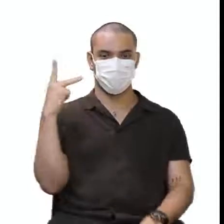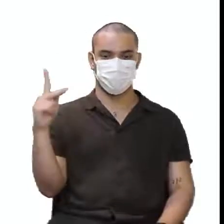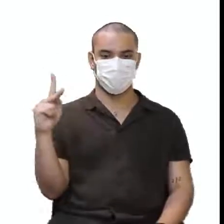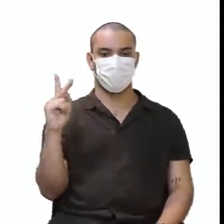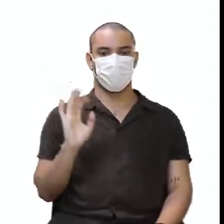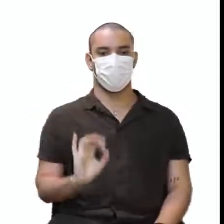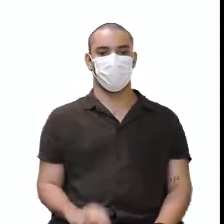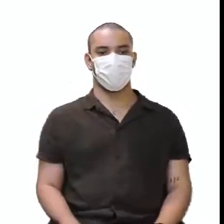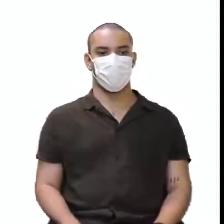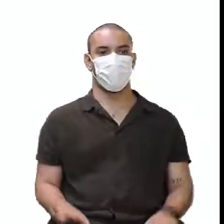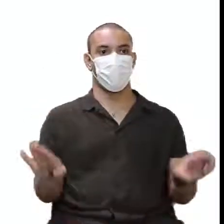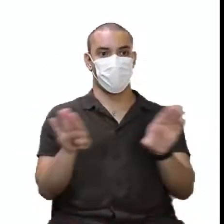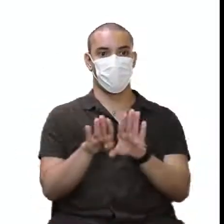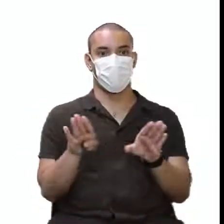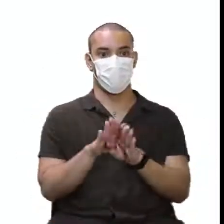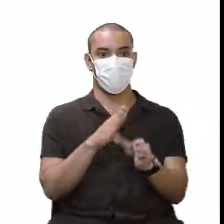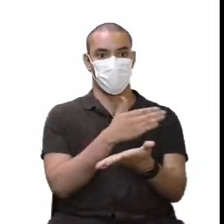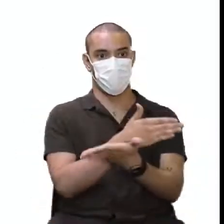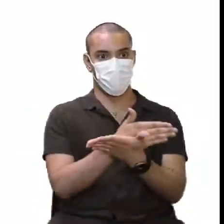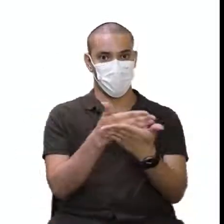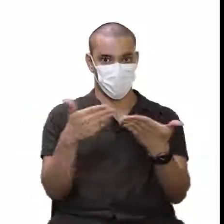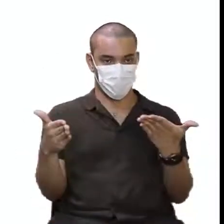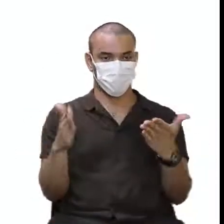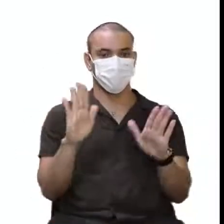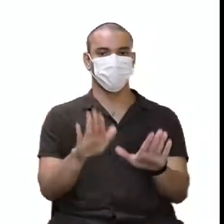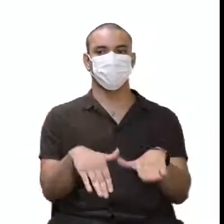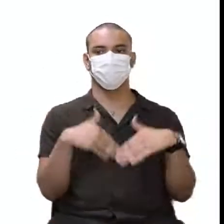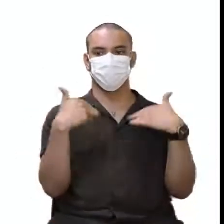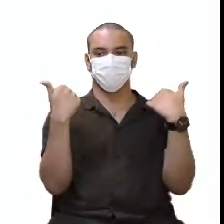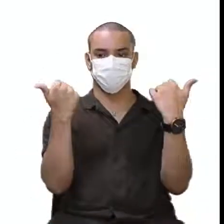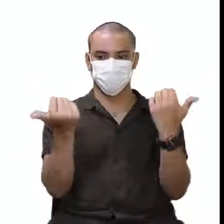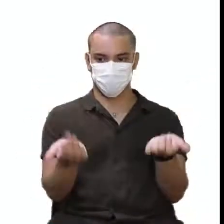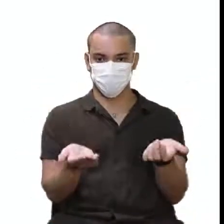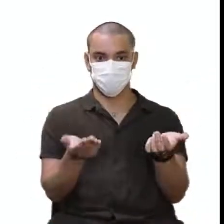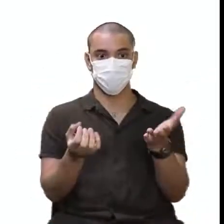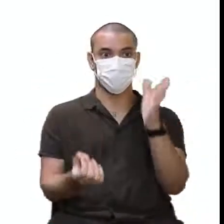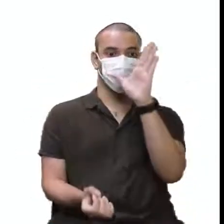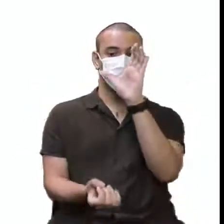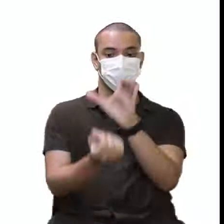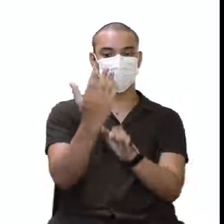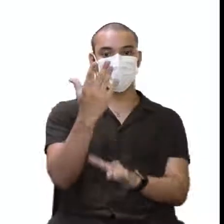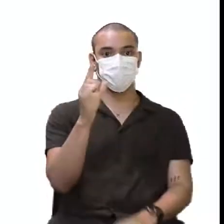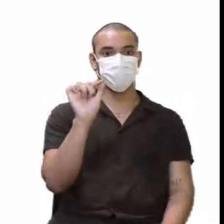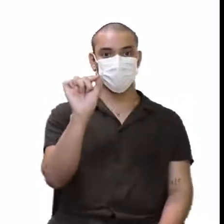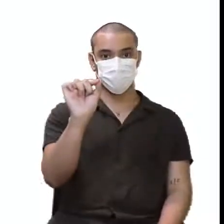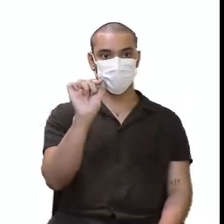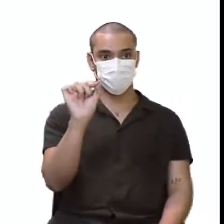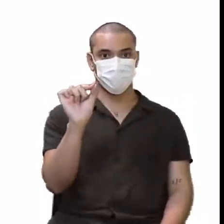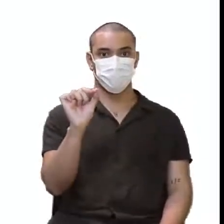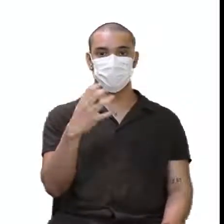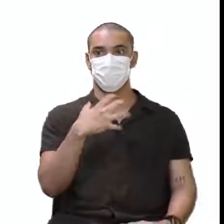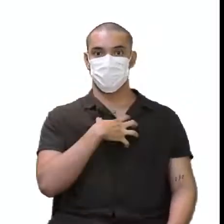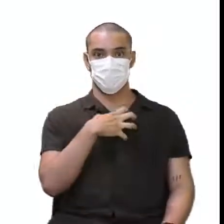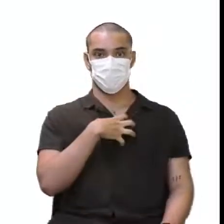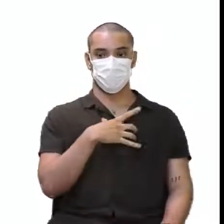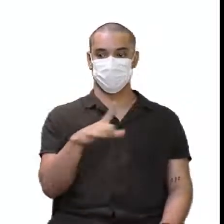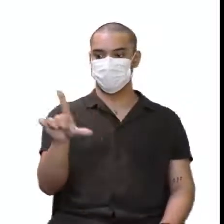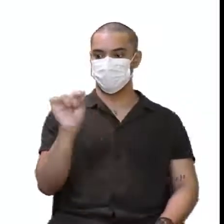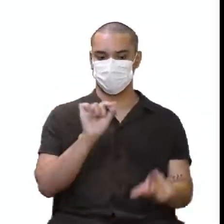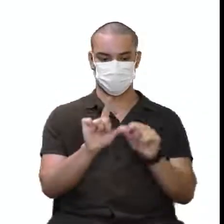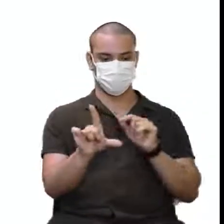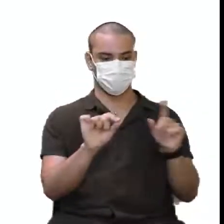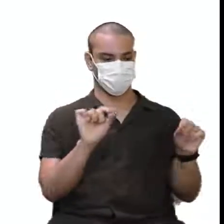ervilha. E a partir de então, ele criou, né, uma forma de selecionar